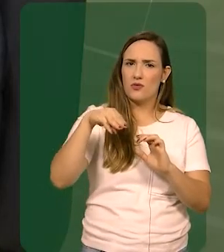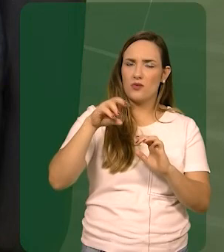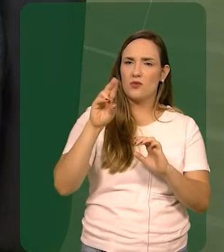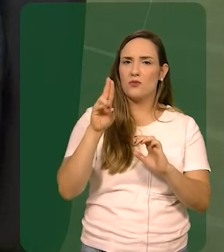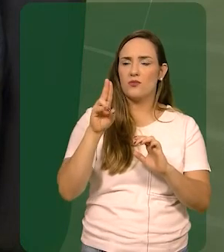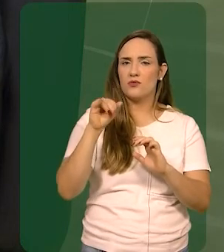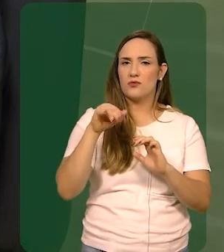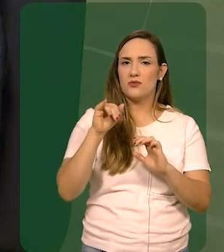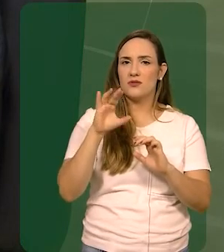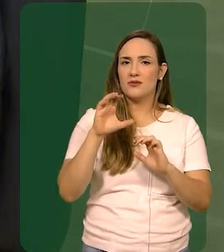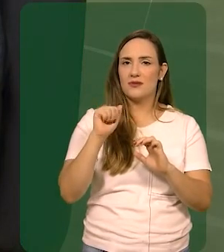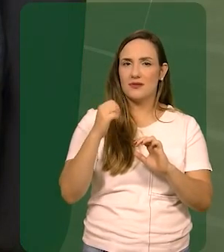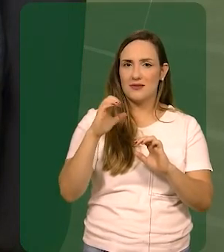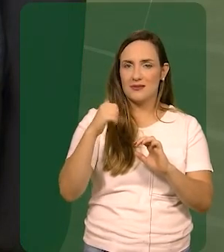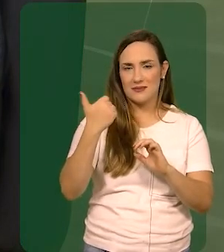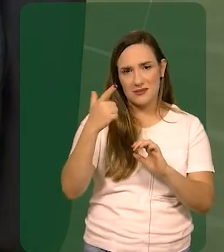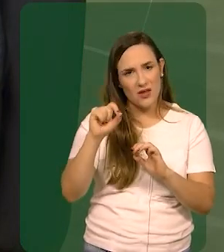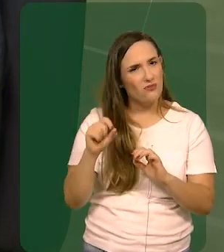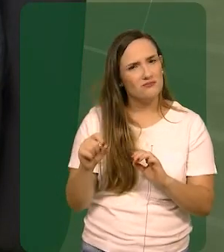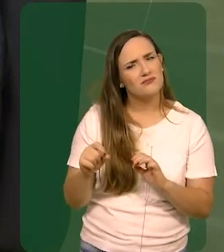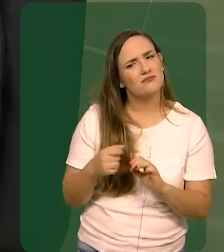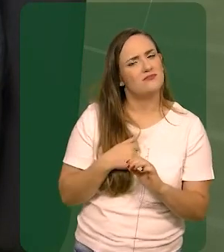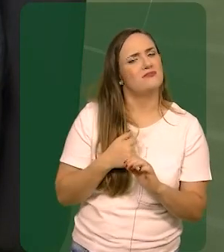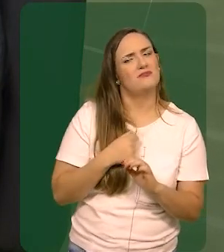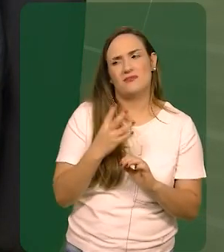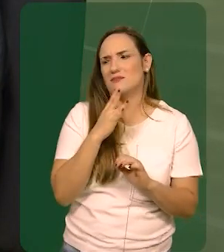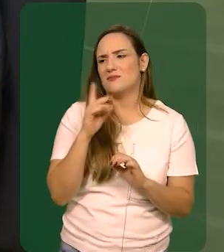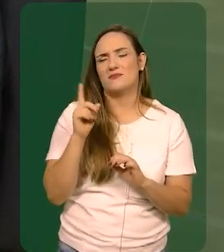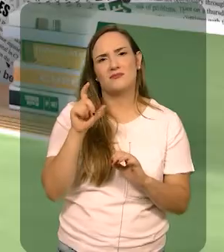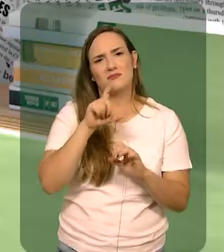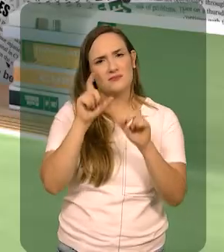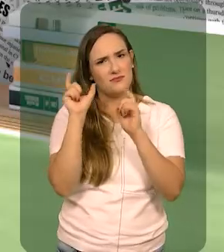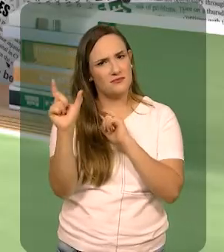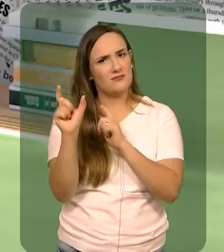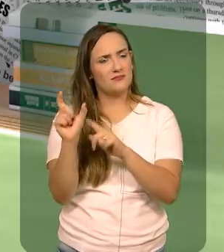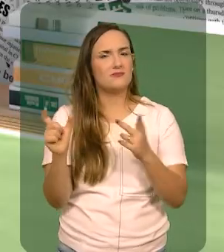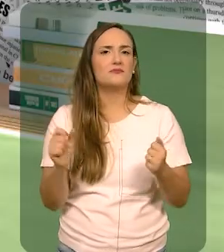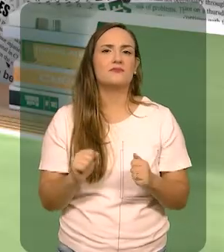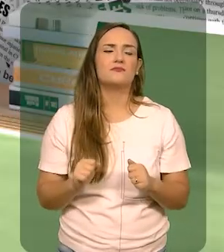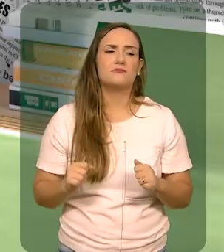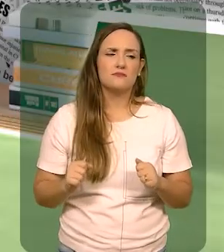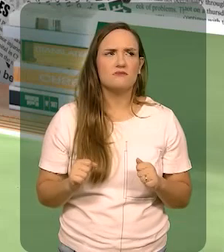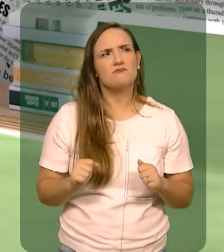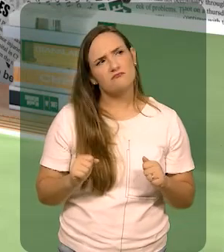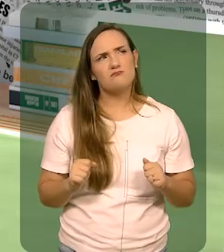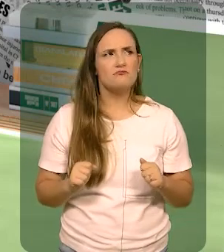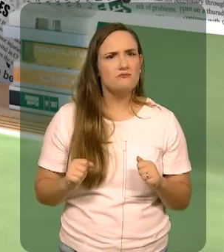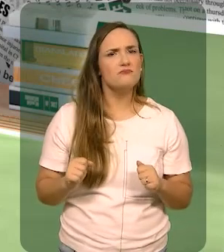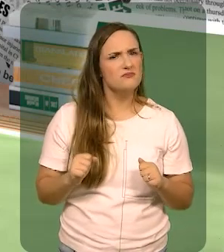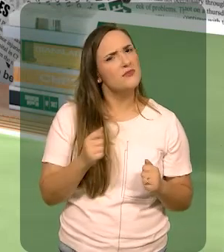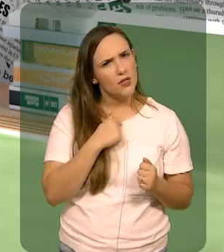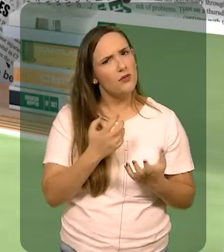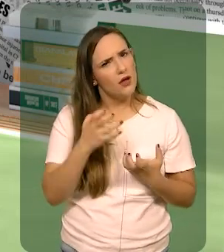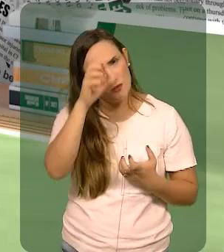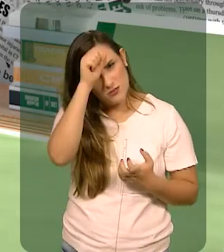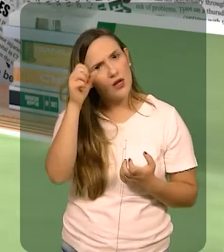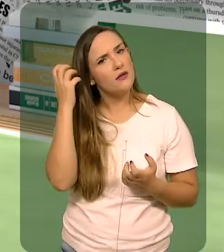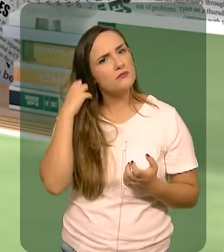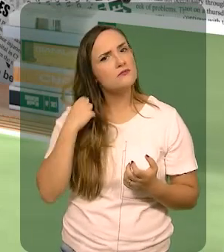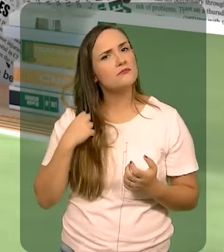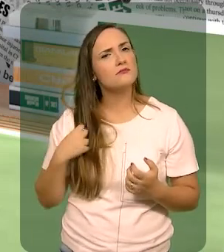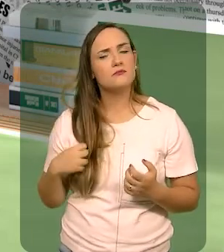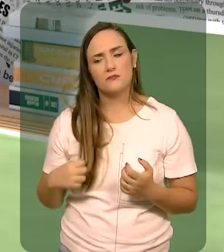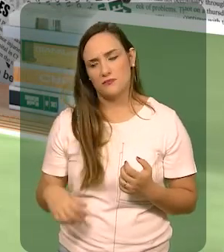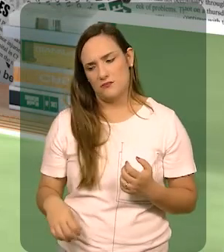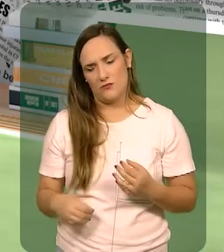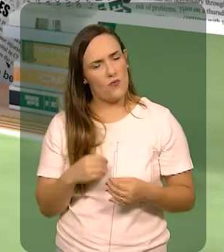pessoas conhecem, quem não é da área da comunicação. Quem não é da área da comunicação não conhece. Sim. Né? Aí eu falei,